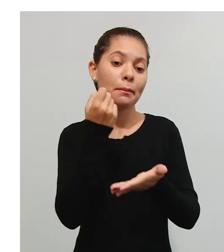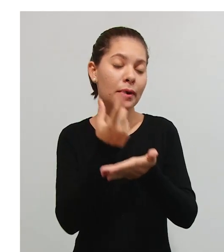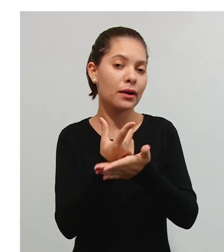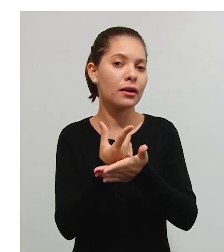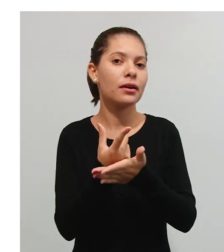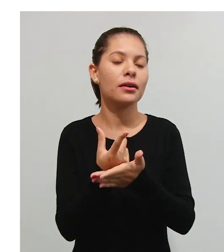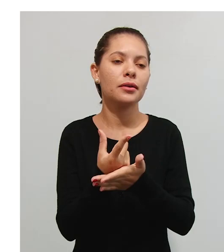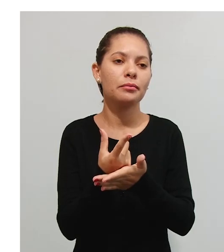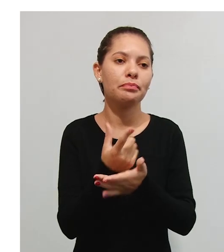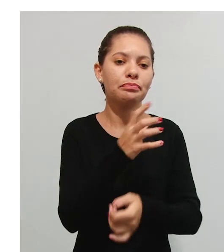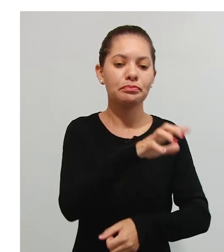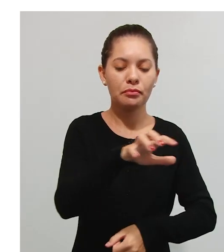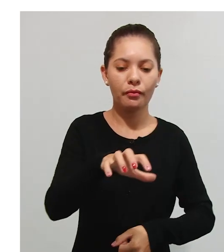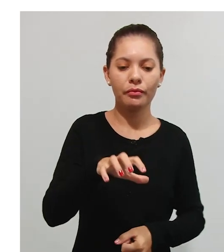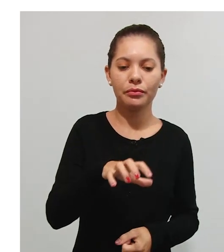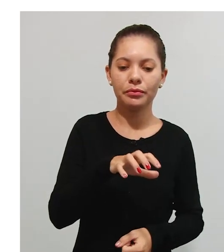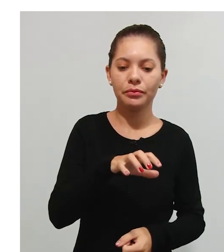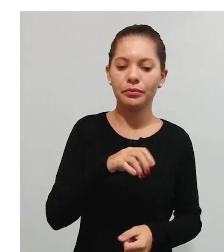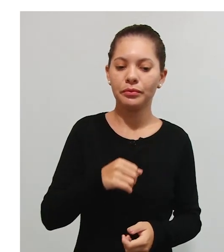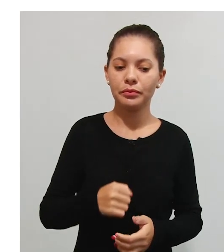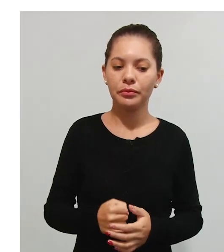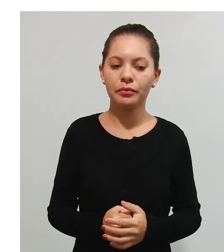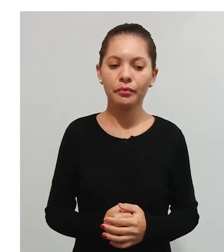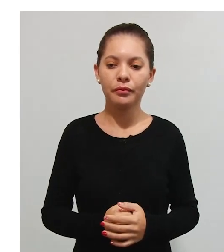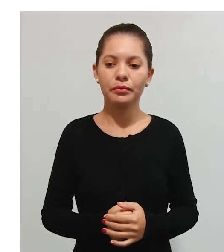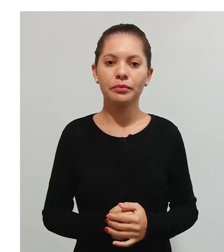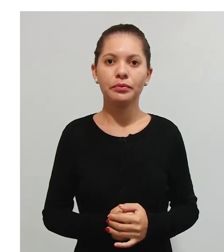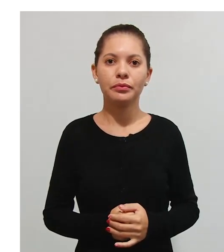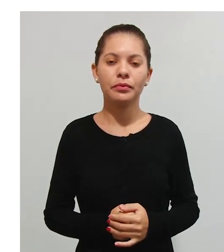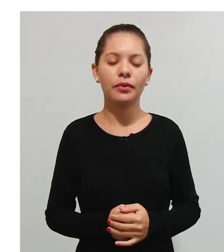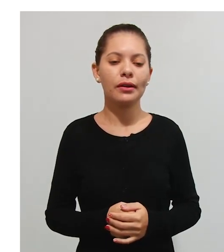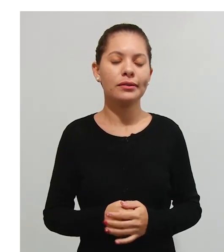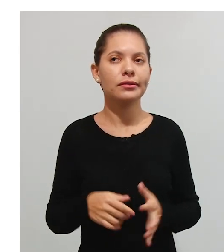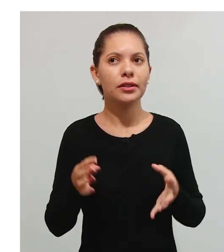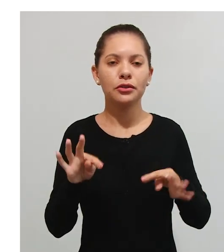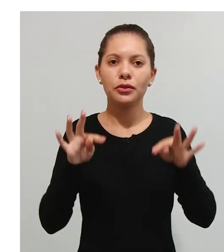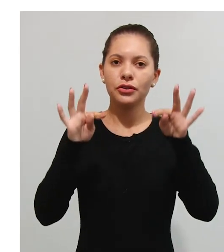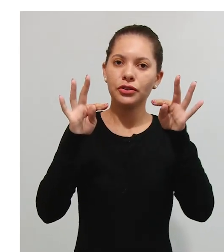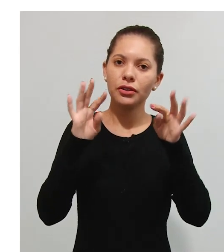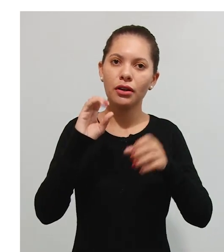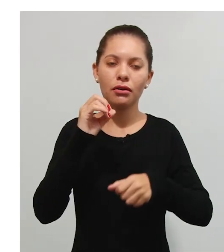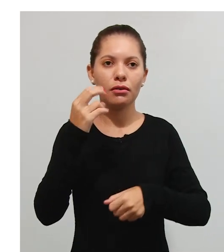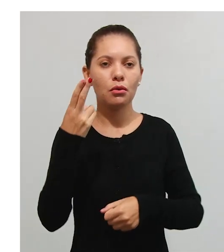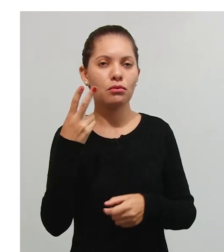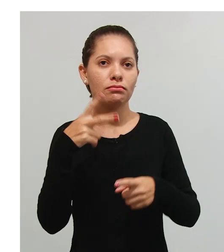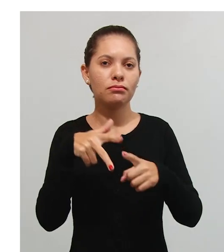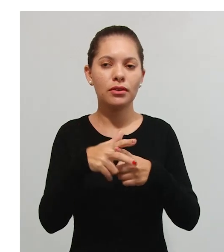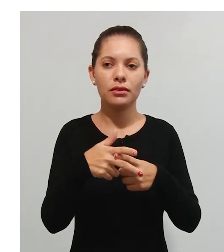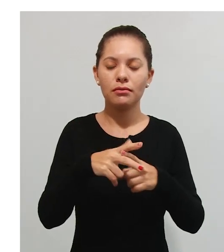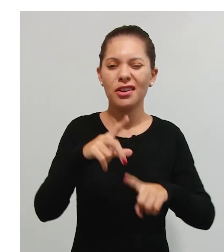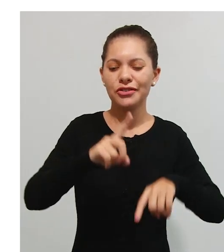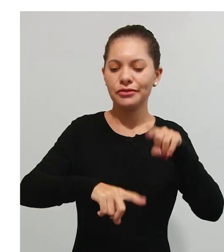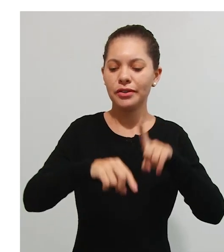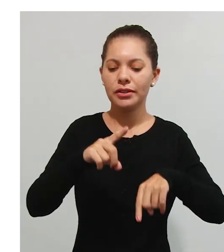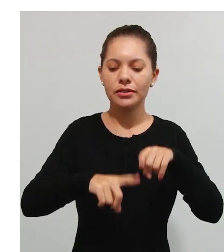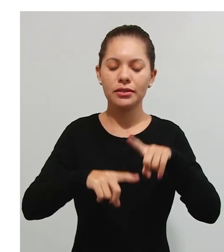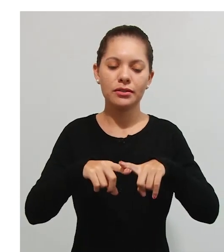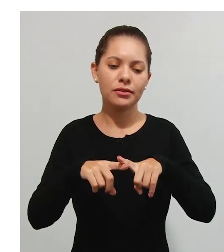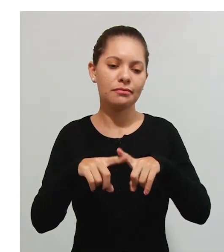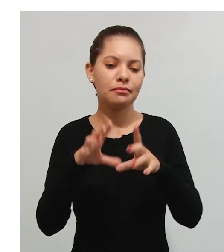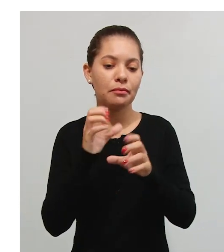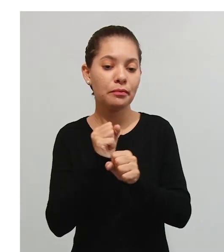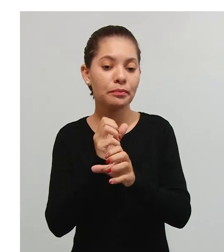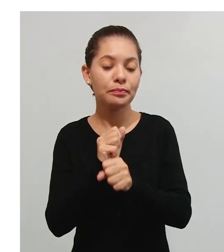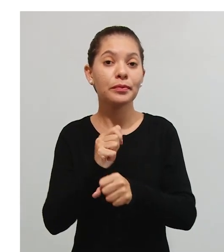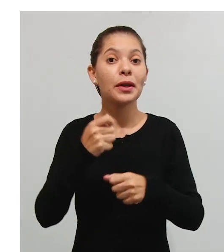umas contas do seu setor, caso eles tenham adquirido alguma tecnologia, algum equipamento que não estava aí nos cálculos da